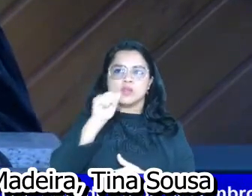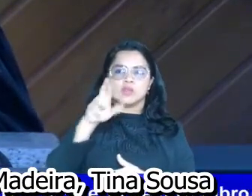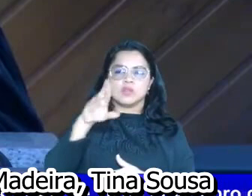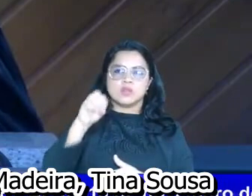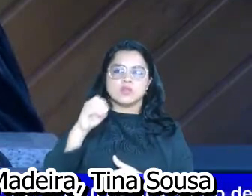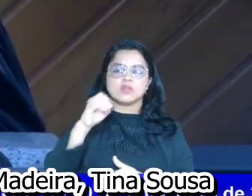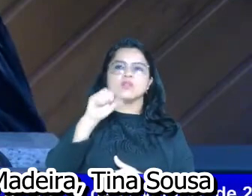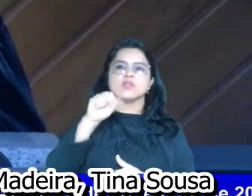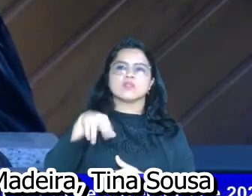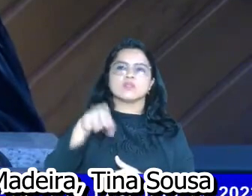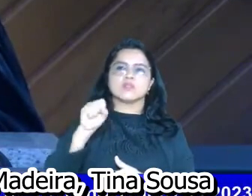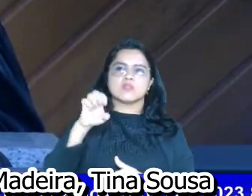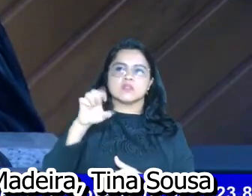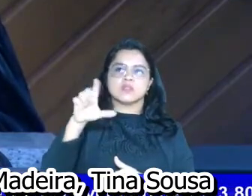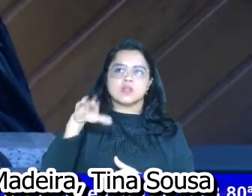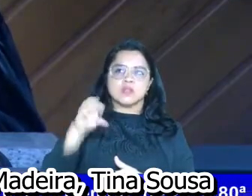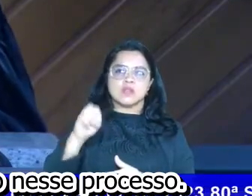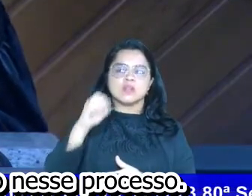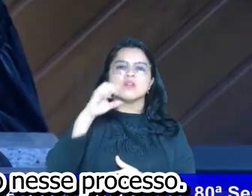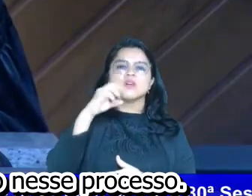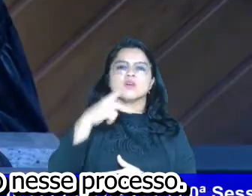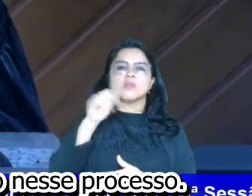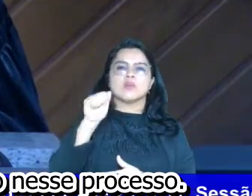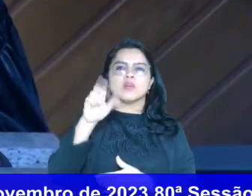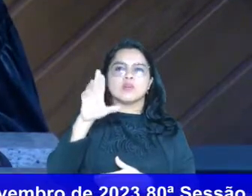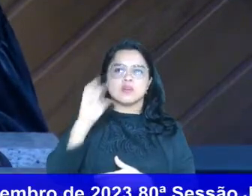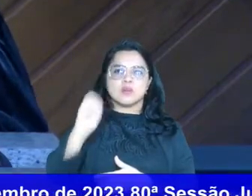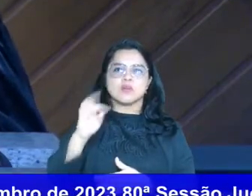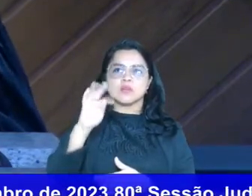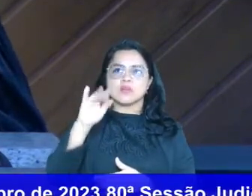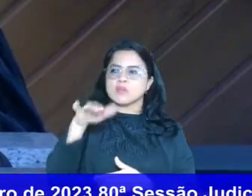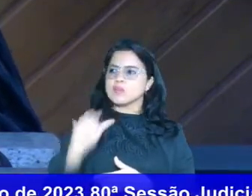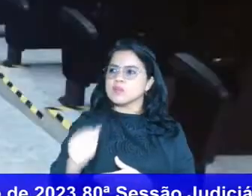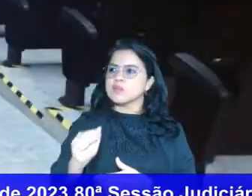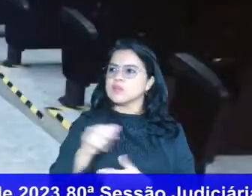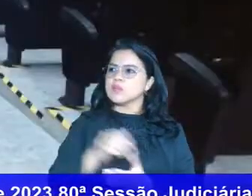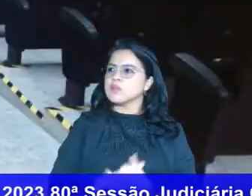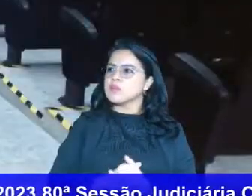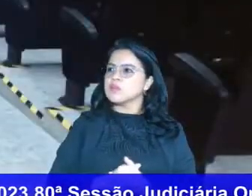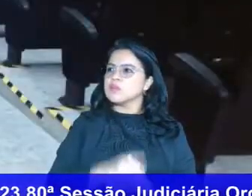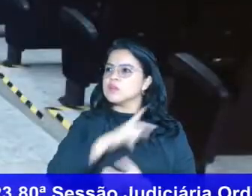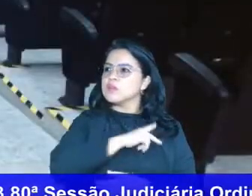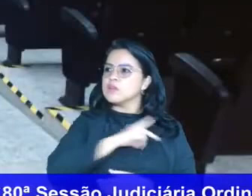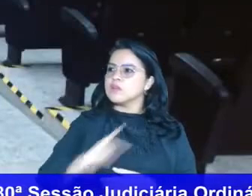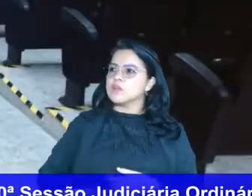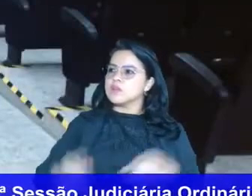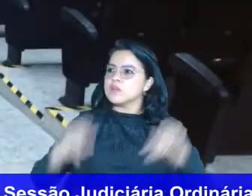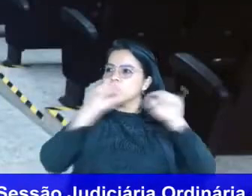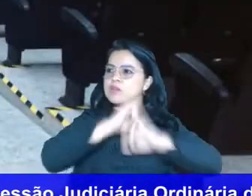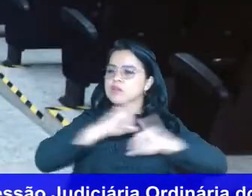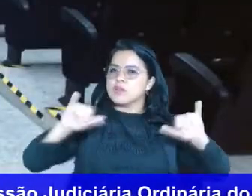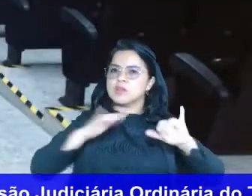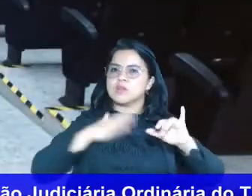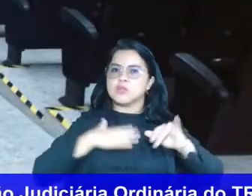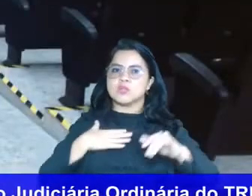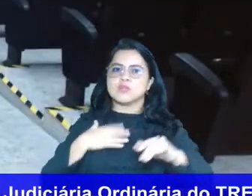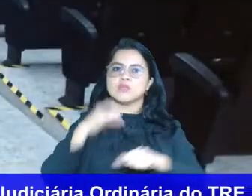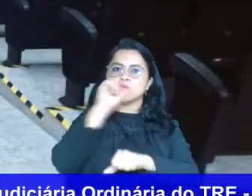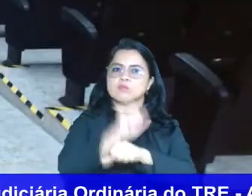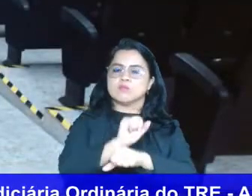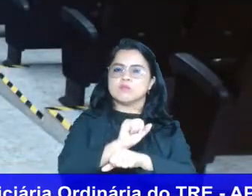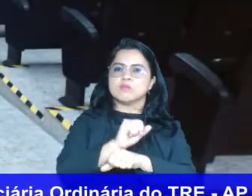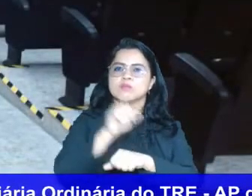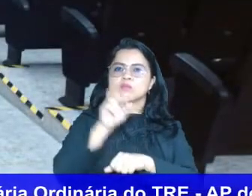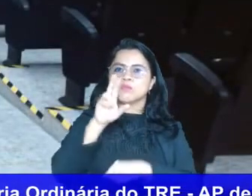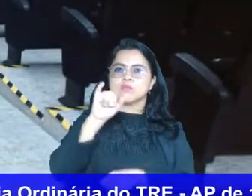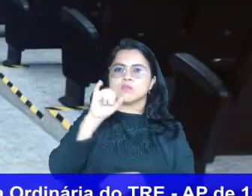Anselmo Gonçalves, Paulo Madeira, Tina Souza e João Lage. Presidente, eu manifestei minha suspeição nesse processo. Doutor